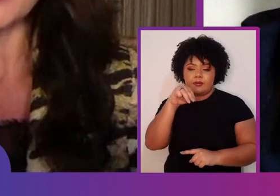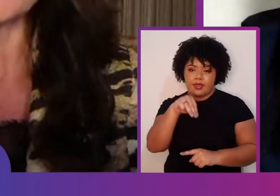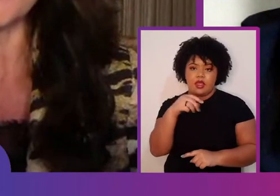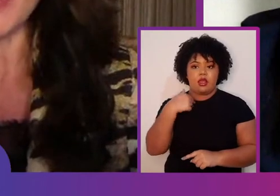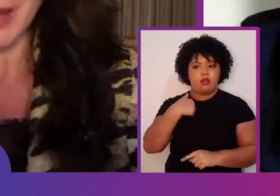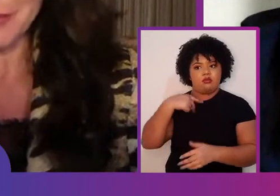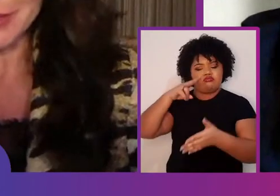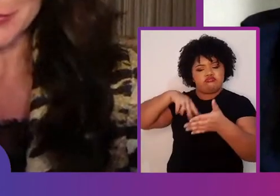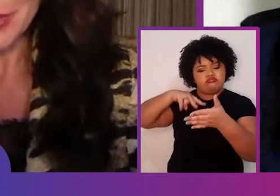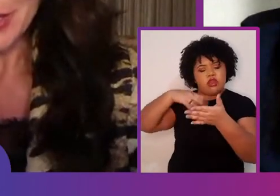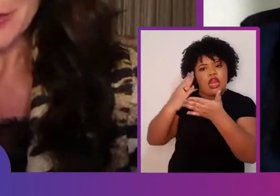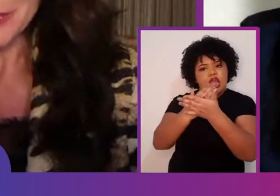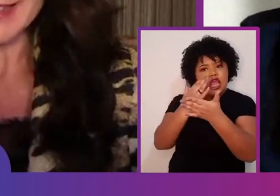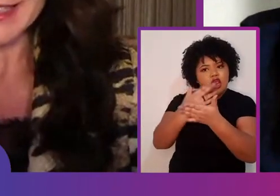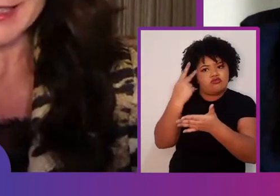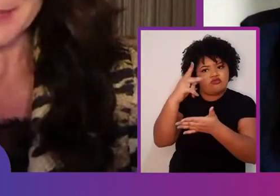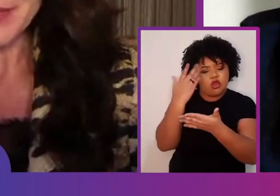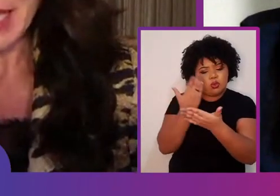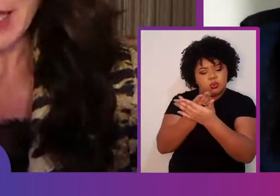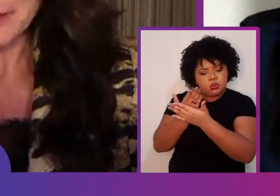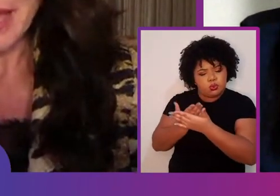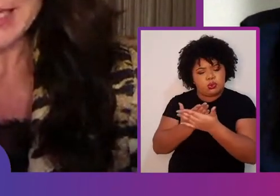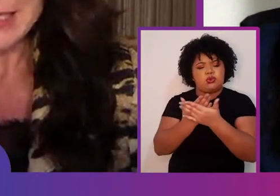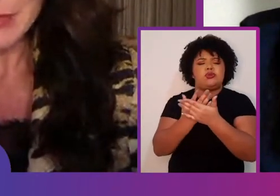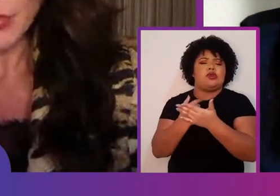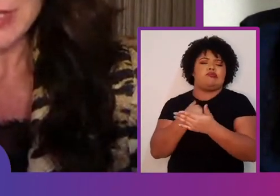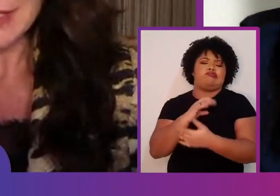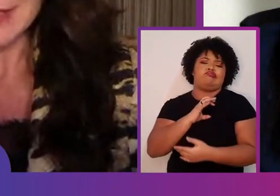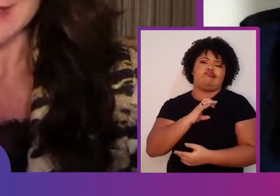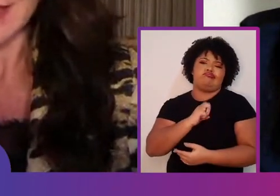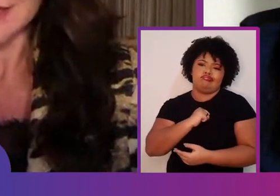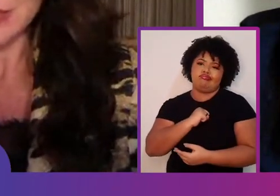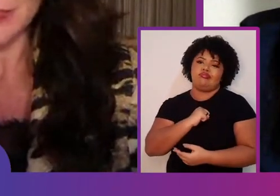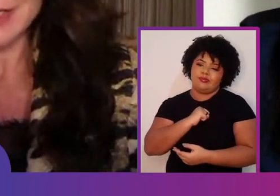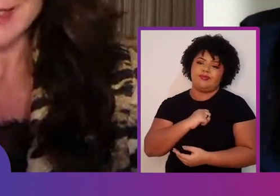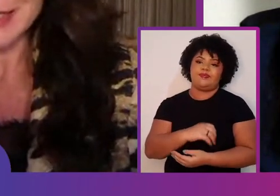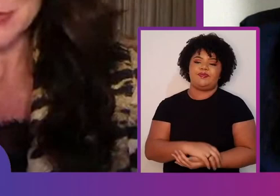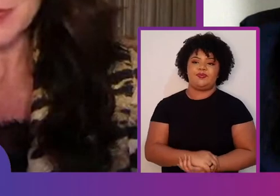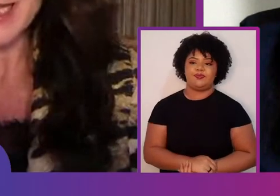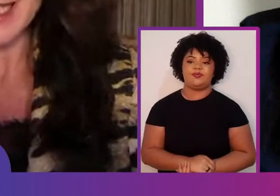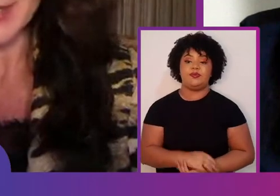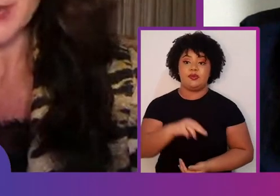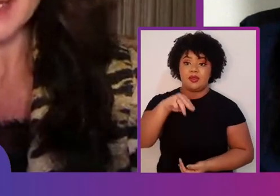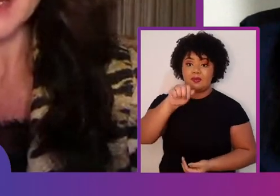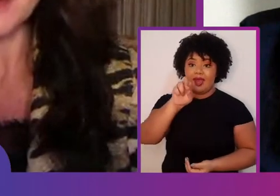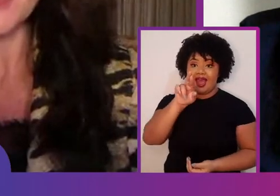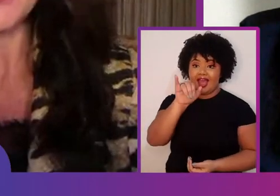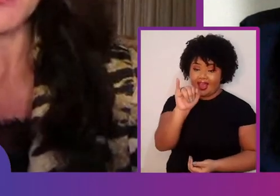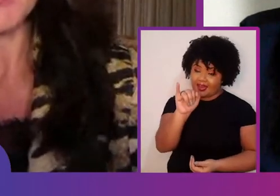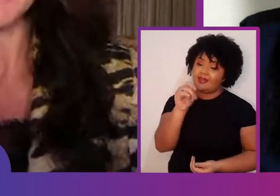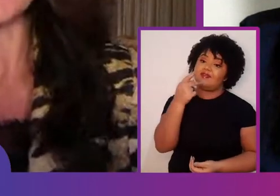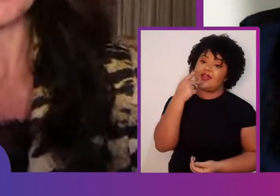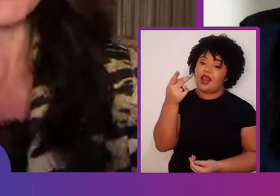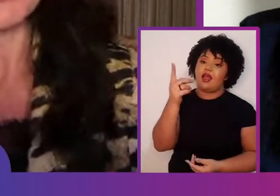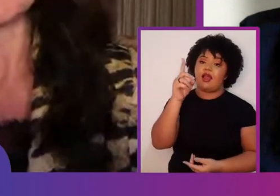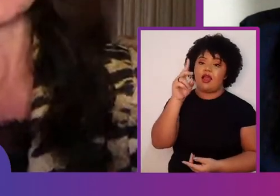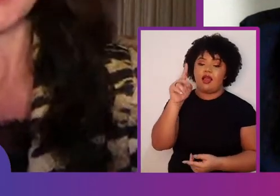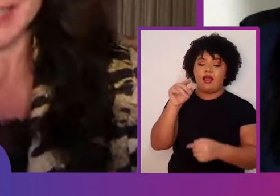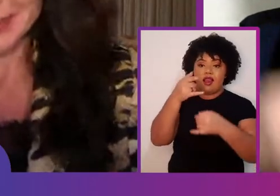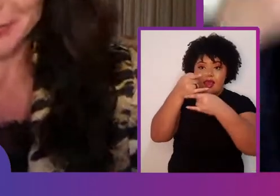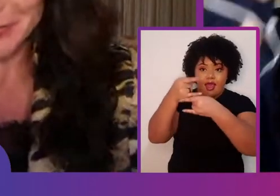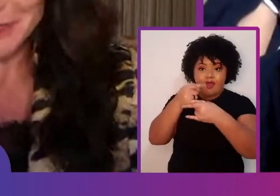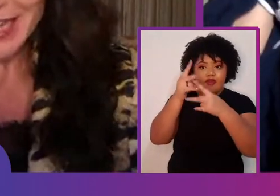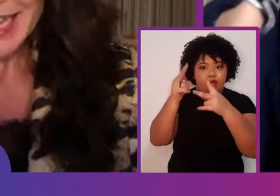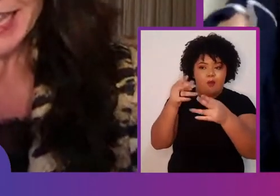Cérebro. Estou amando. Muito obrigada, querida. E a Mari Simões, essas lives são verdadeiros presentes. Amo. Mari, eu também estou